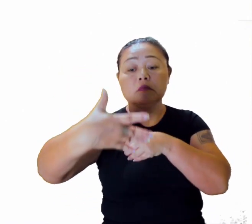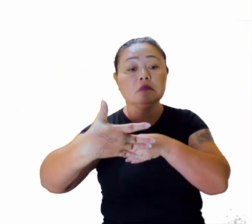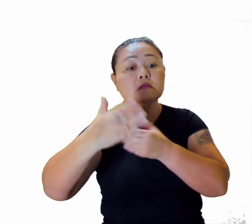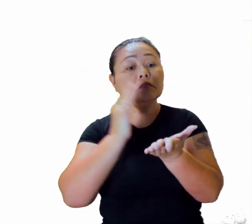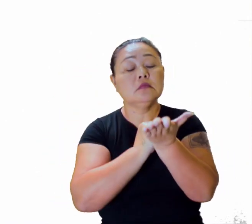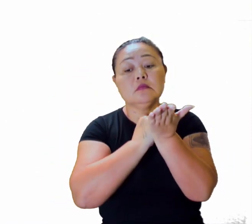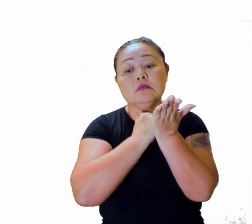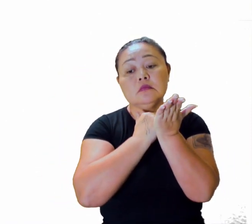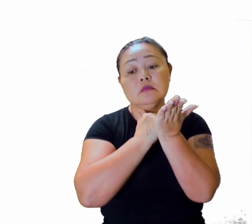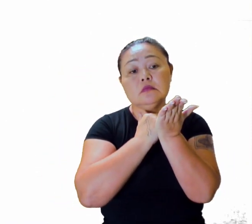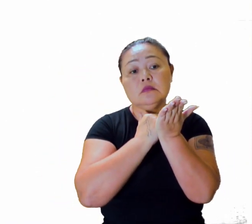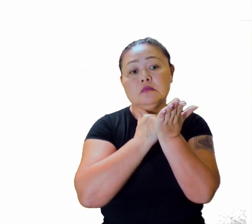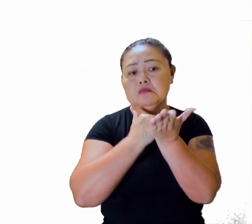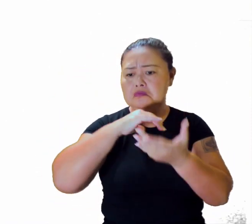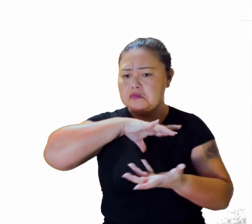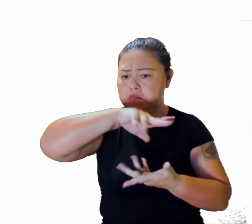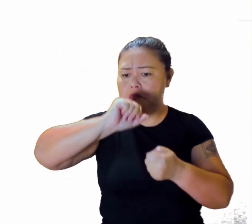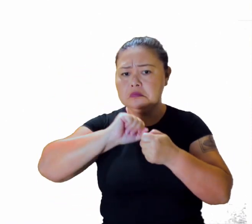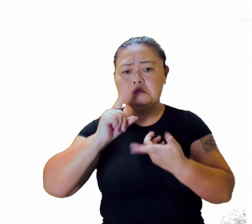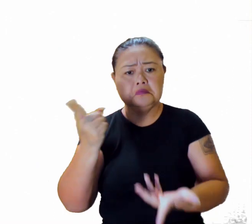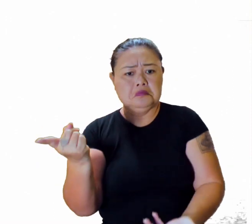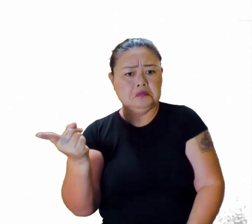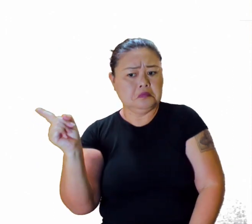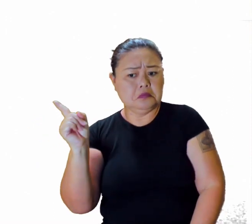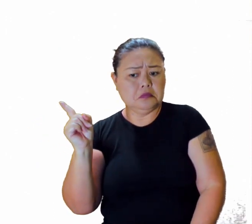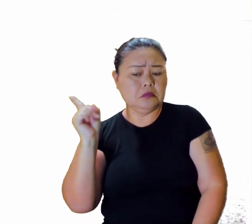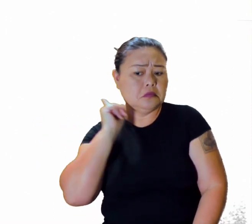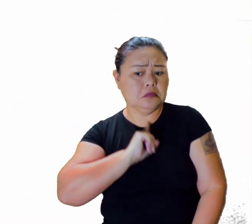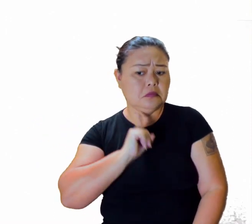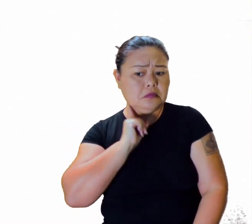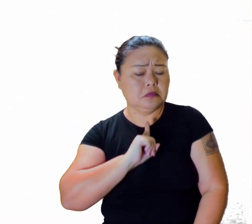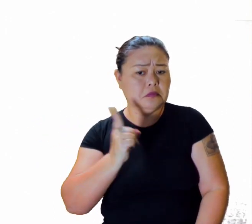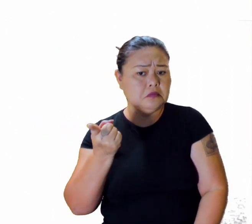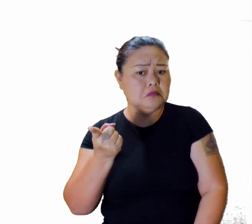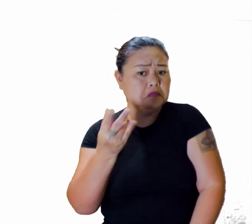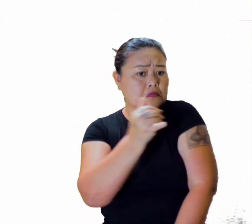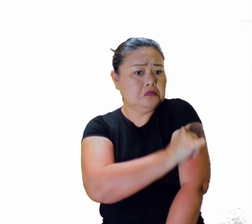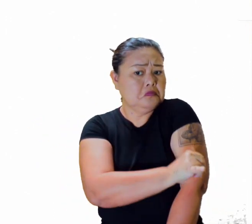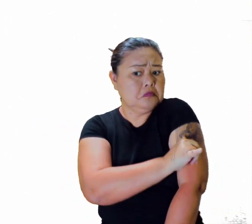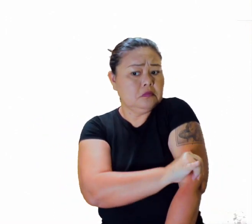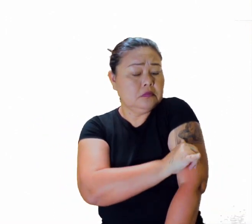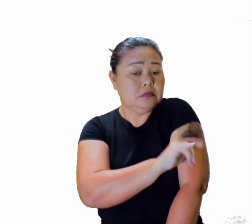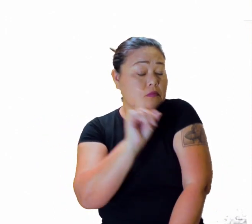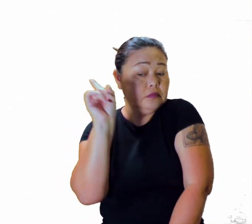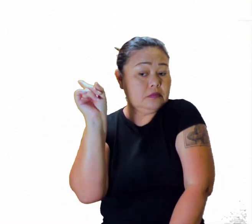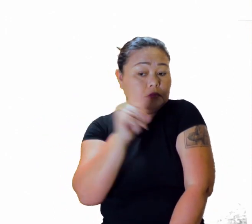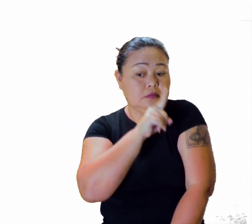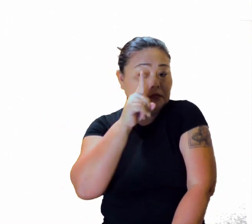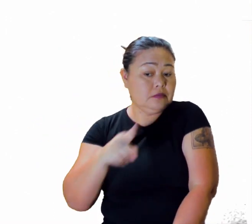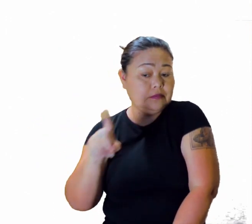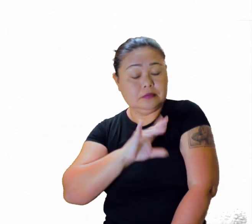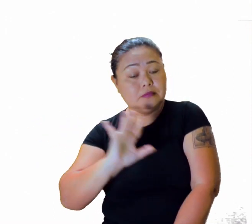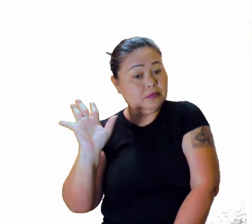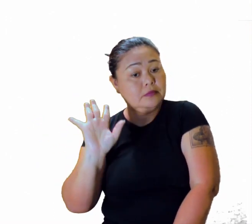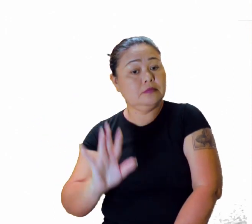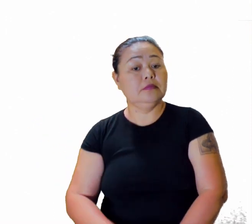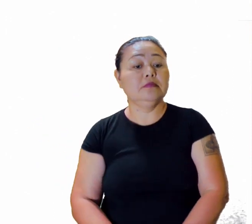externos. Cidades mundiais, Belo Horizonte, cidade mundial, Rio de Janeiro. Então, já cancela, né, Rogério?